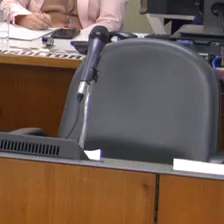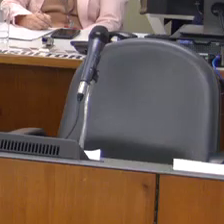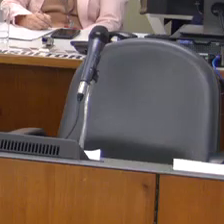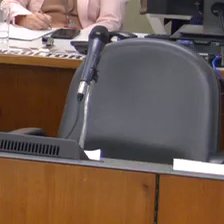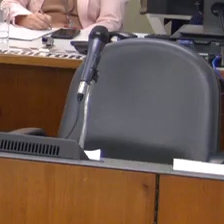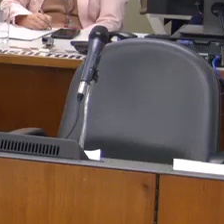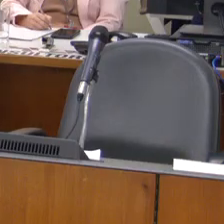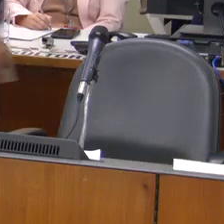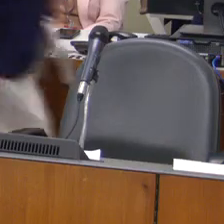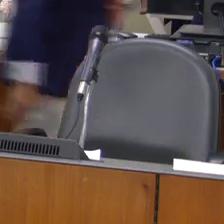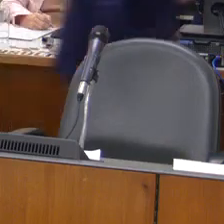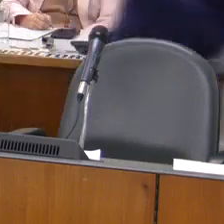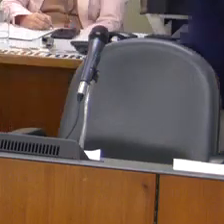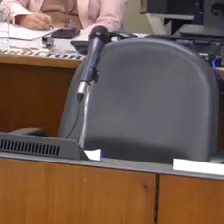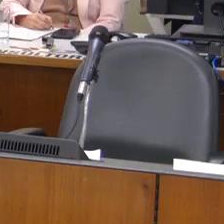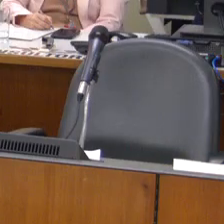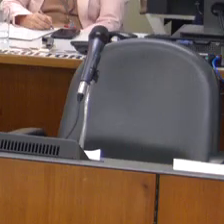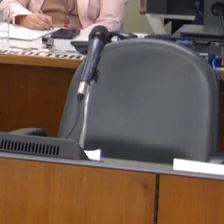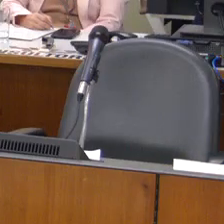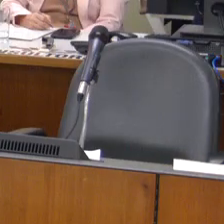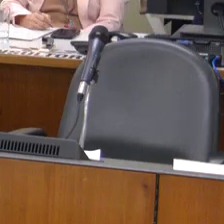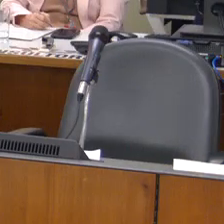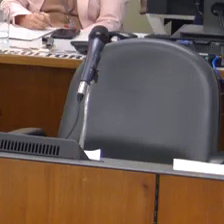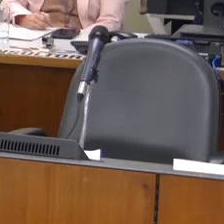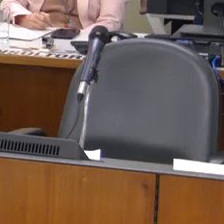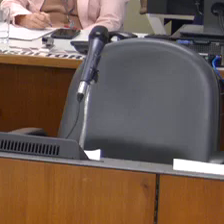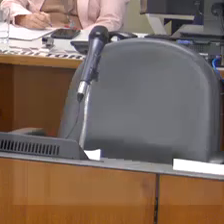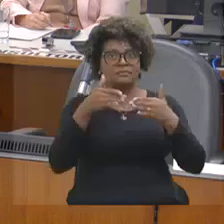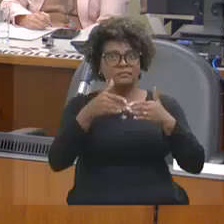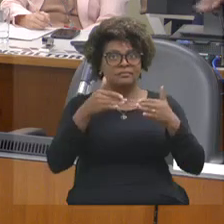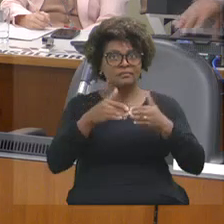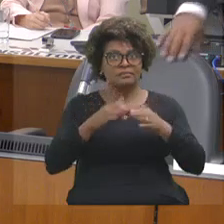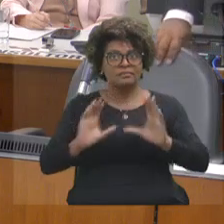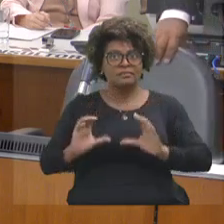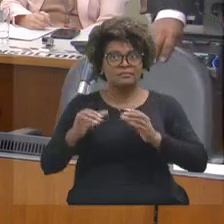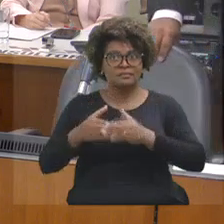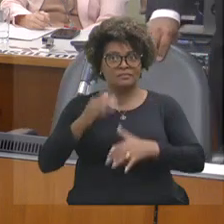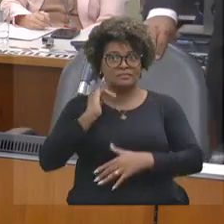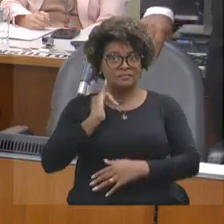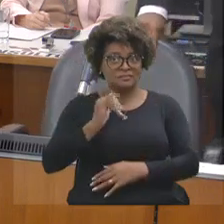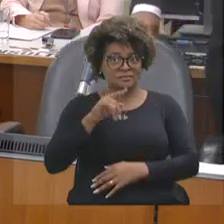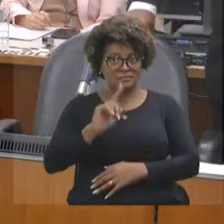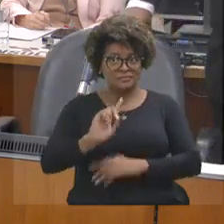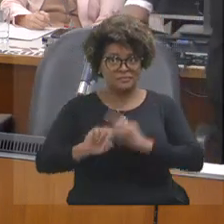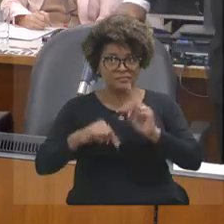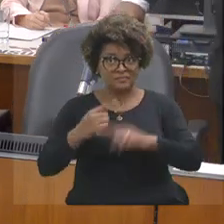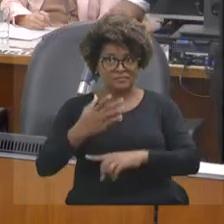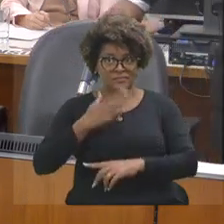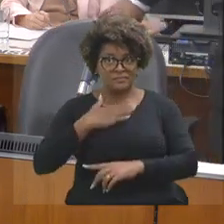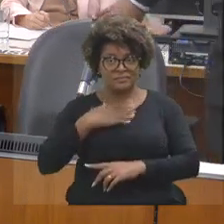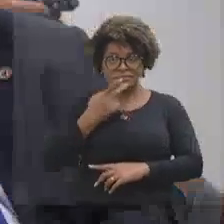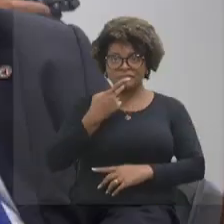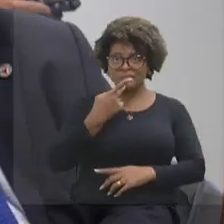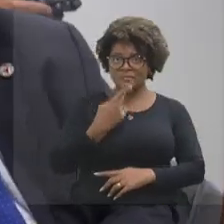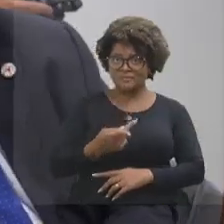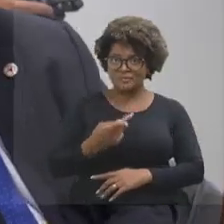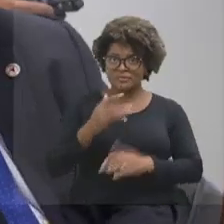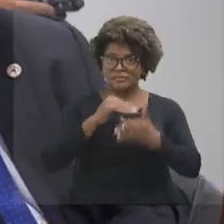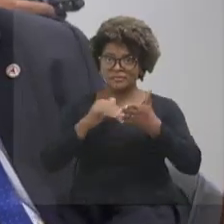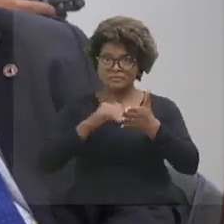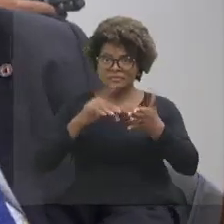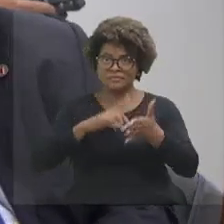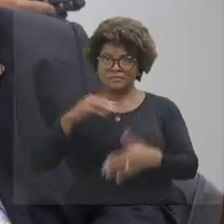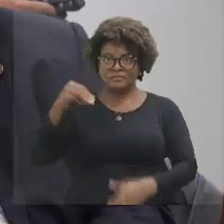respeitado é só o senhor pedir assessoria para te informar após a minha fala nas minhas perguntas o secretário tem minutos para responder